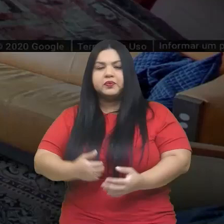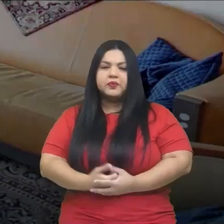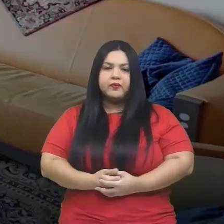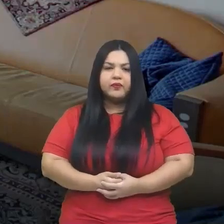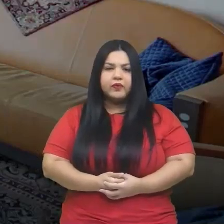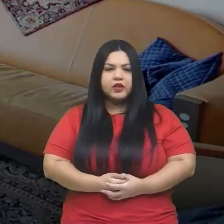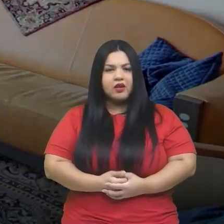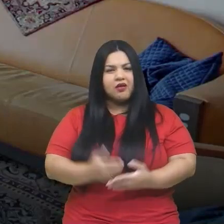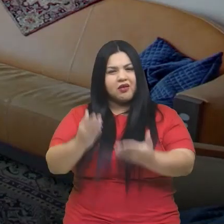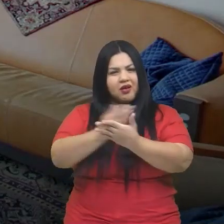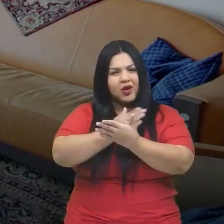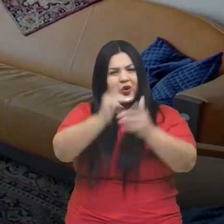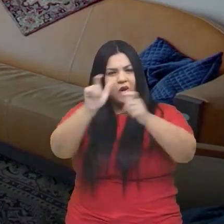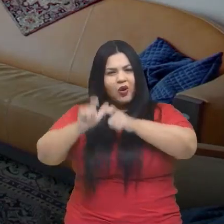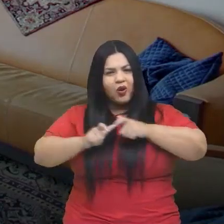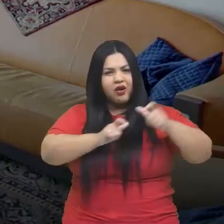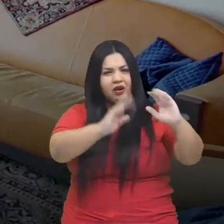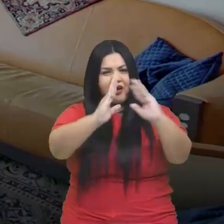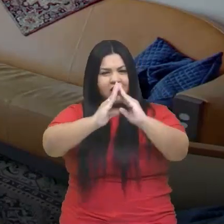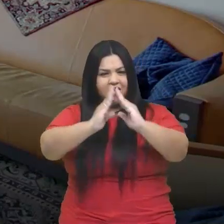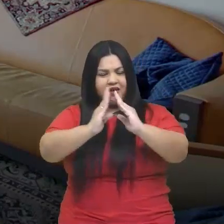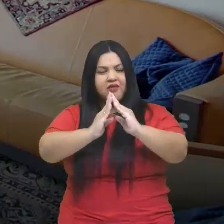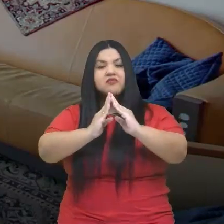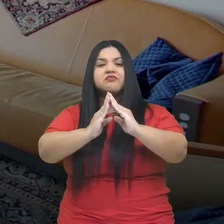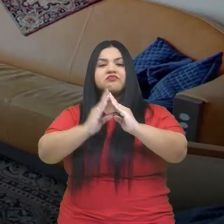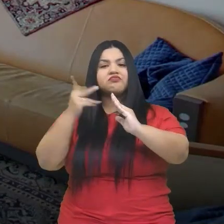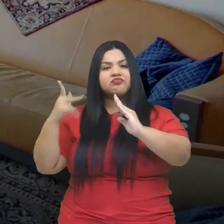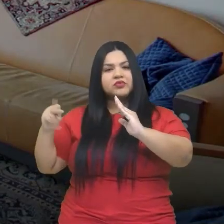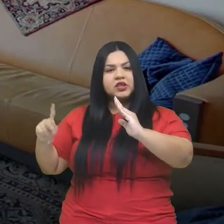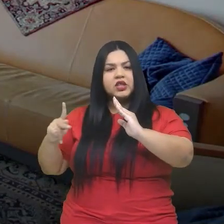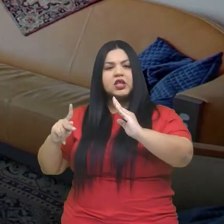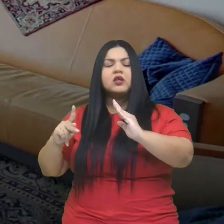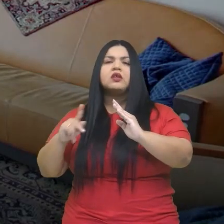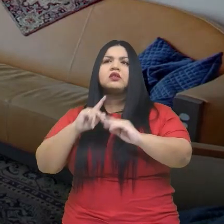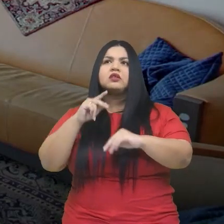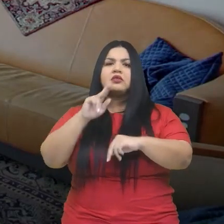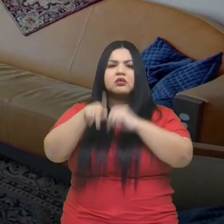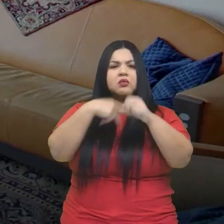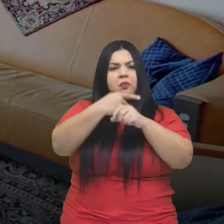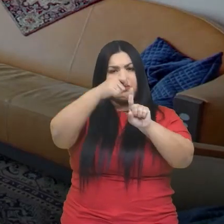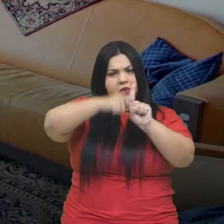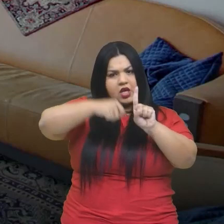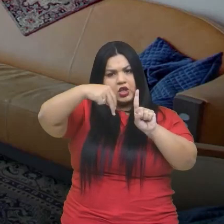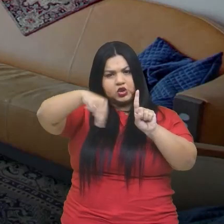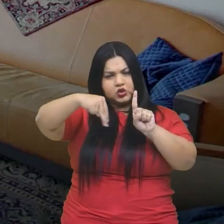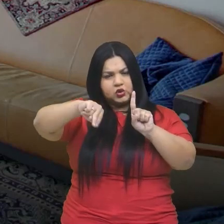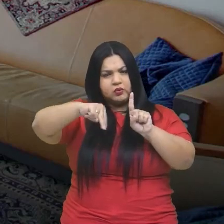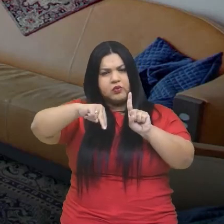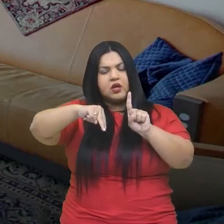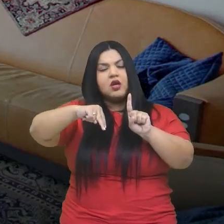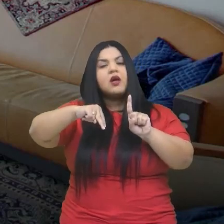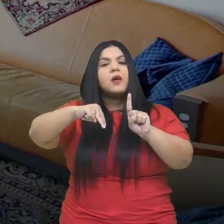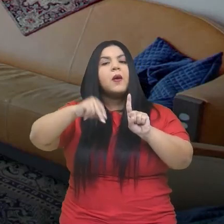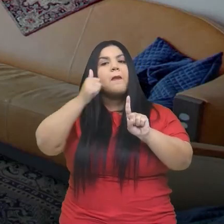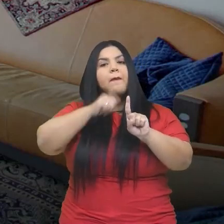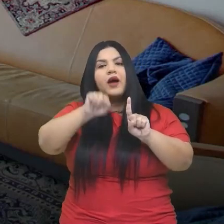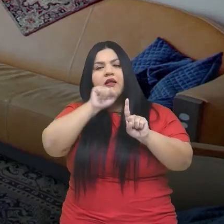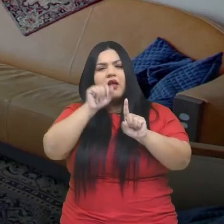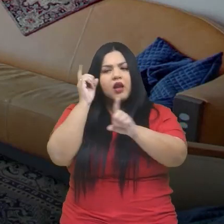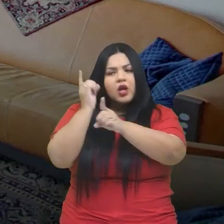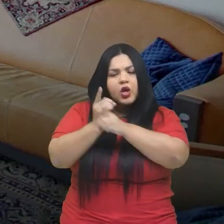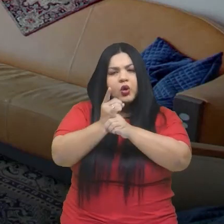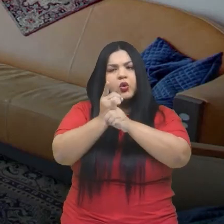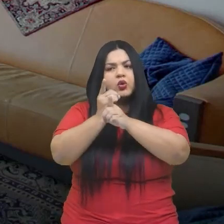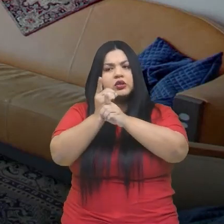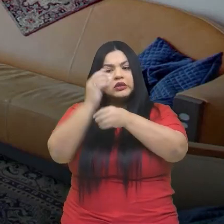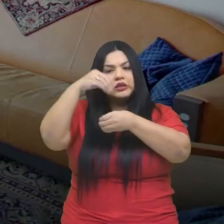alguns ambientes da casa. Em novembro, a mãe dela, né, havia encontrado um local em